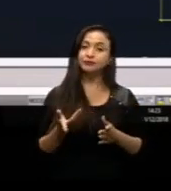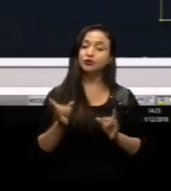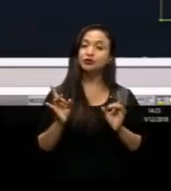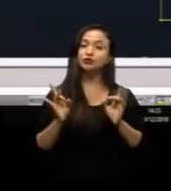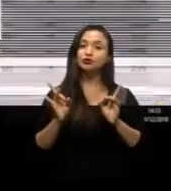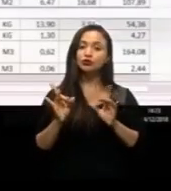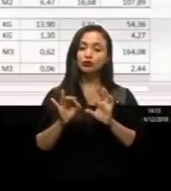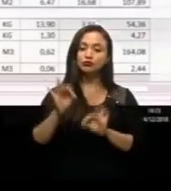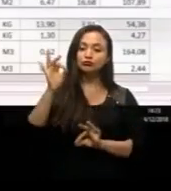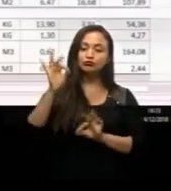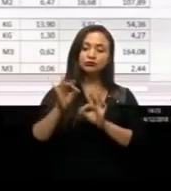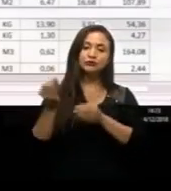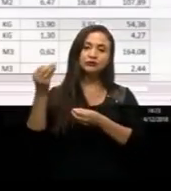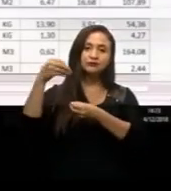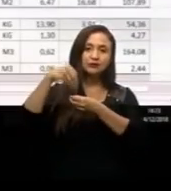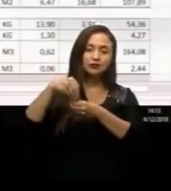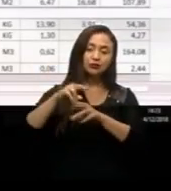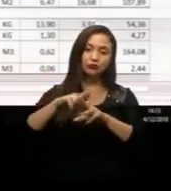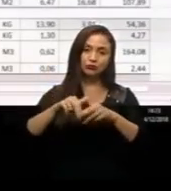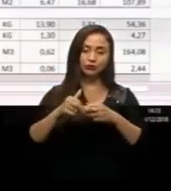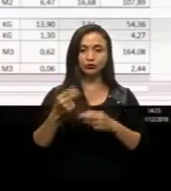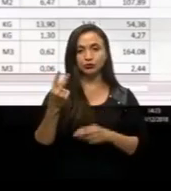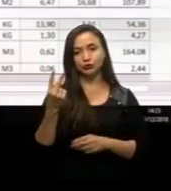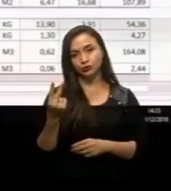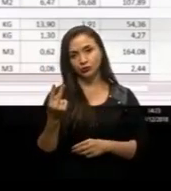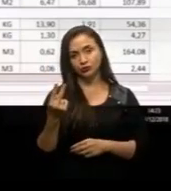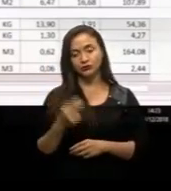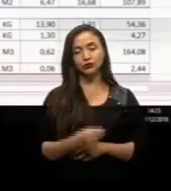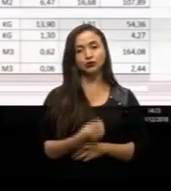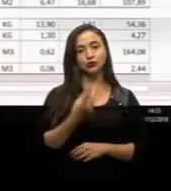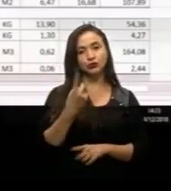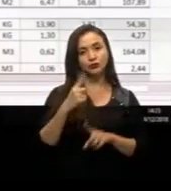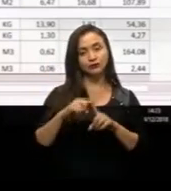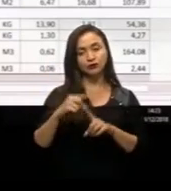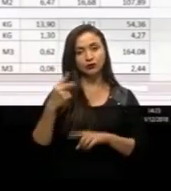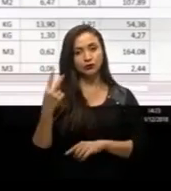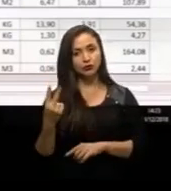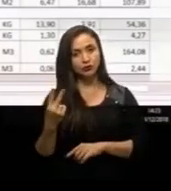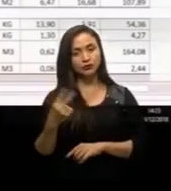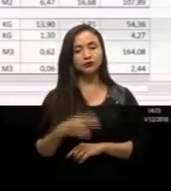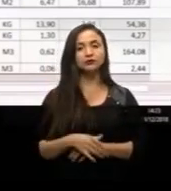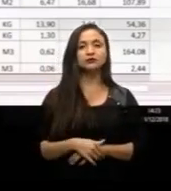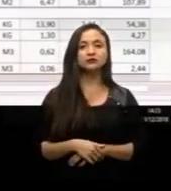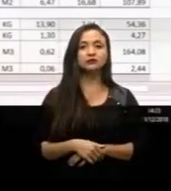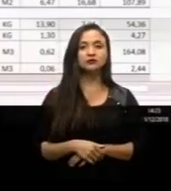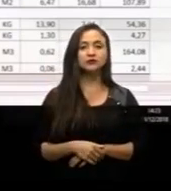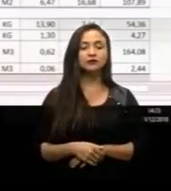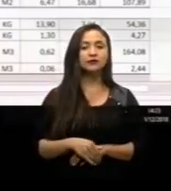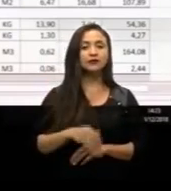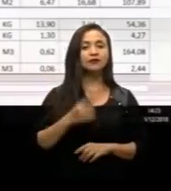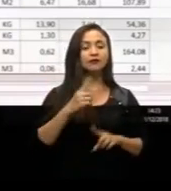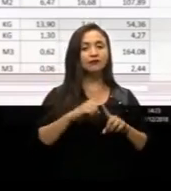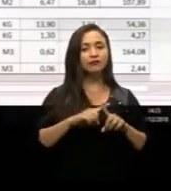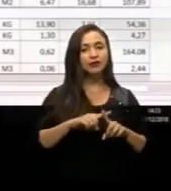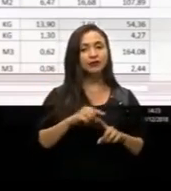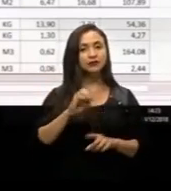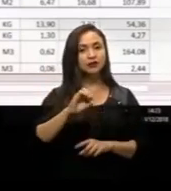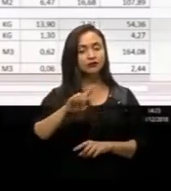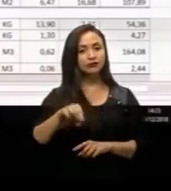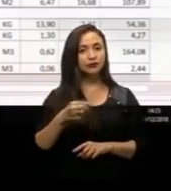comprimento interno. Por isso que é 2. Então, 2 vezes 2 vezes 0,3